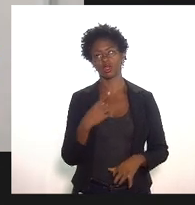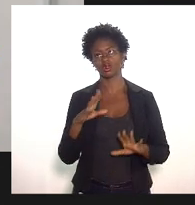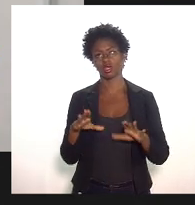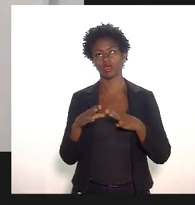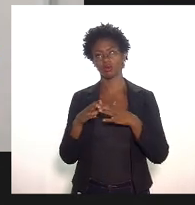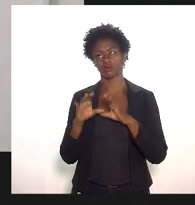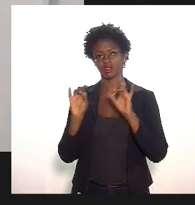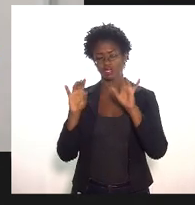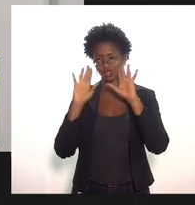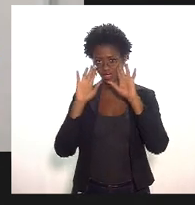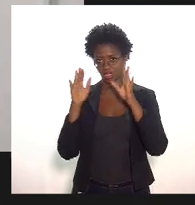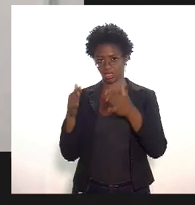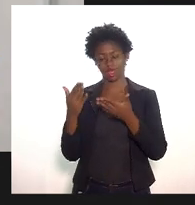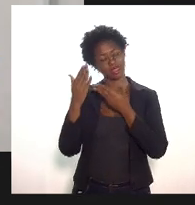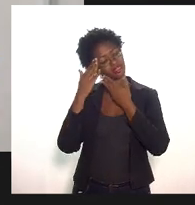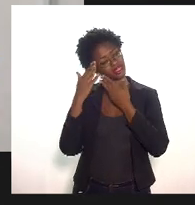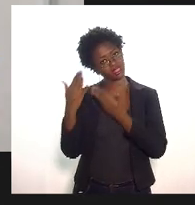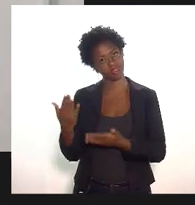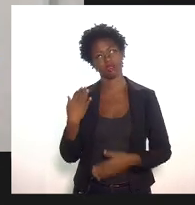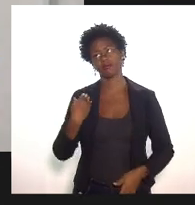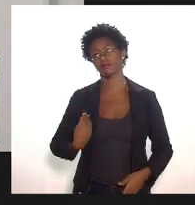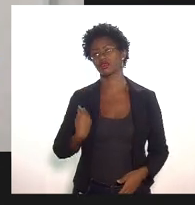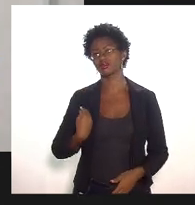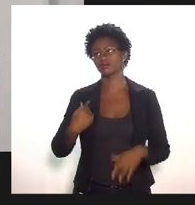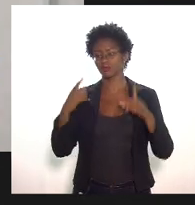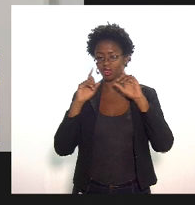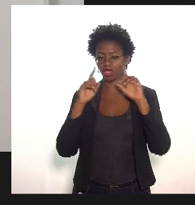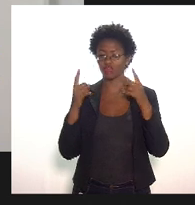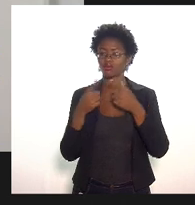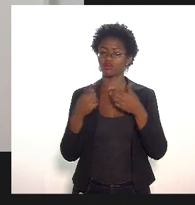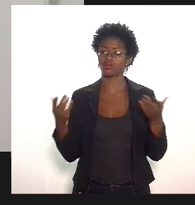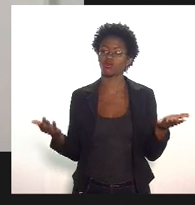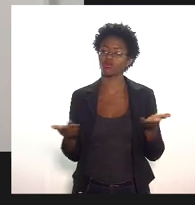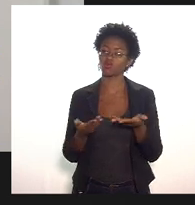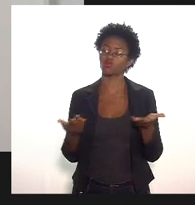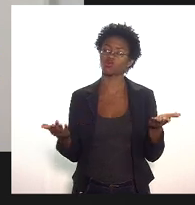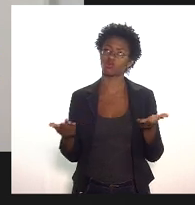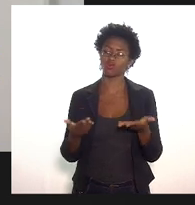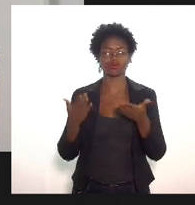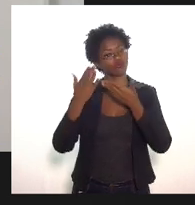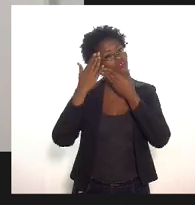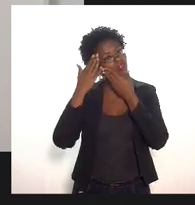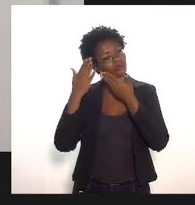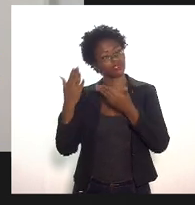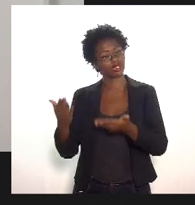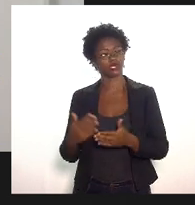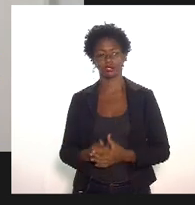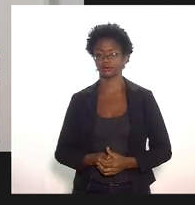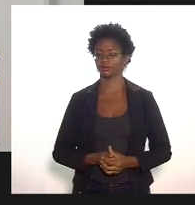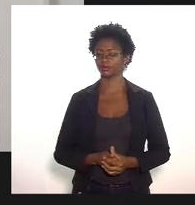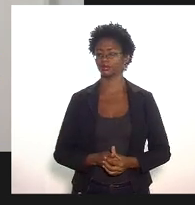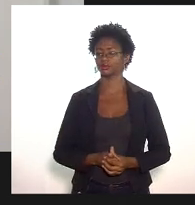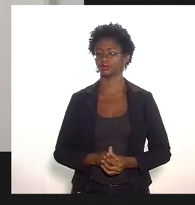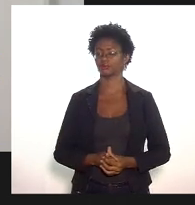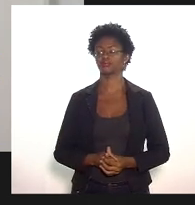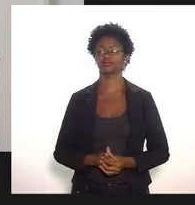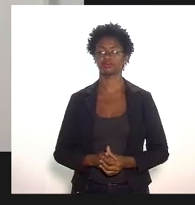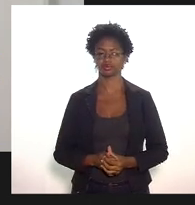a ambos pela participação na nossa reunião. Não é, ela foi